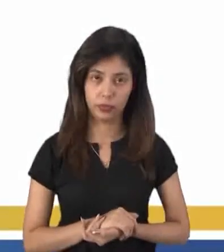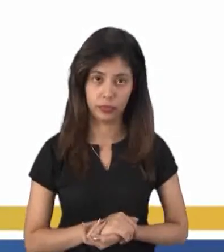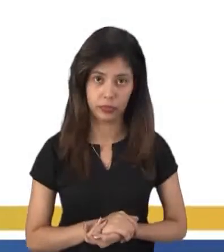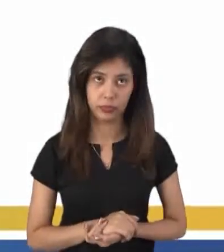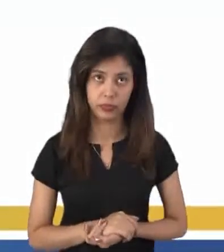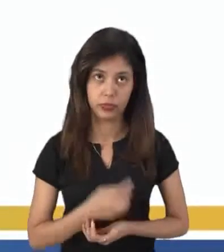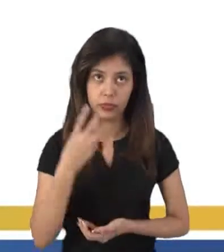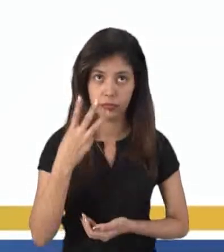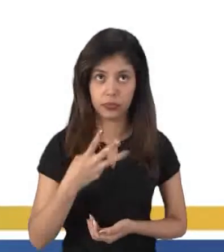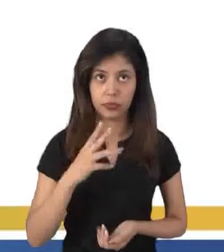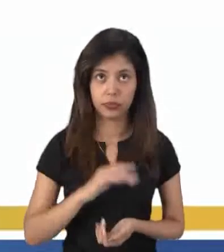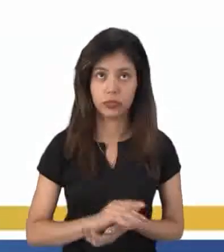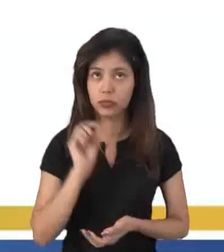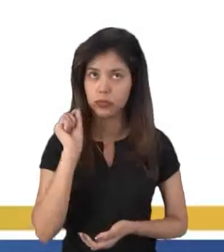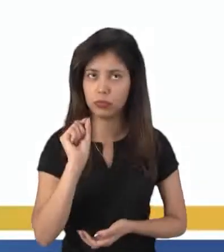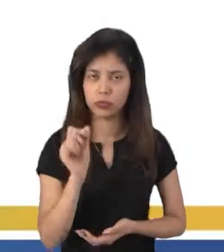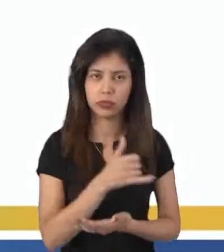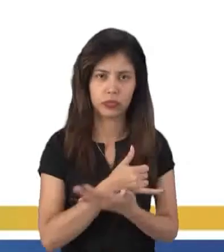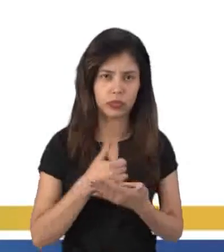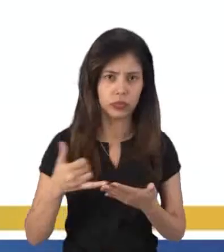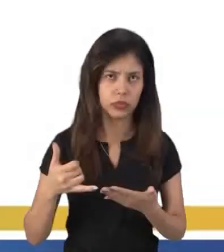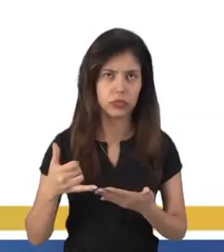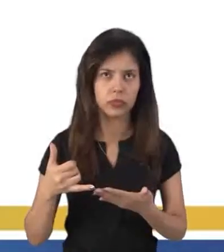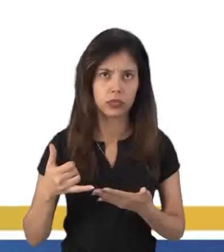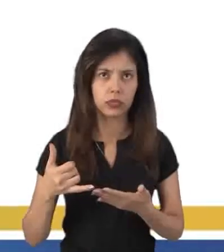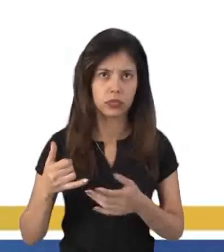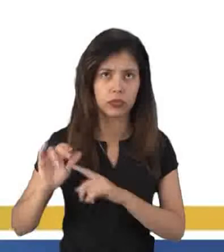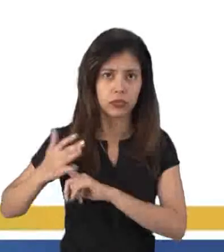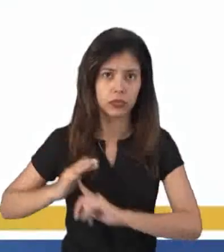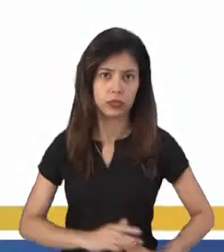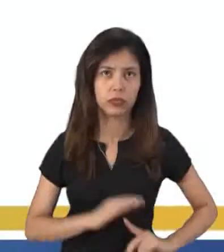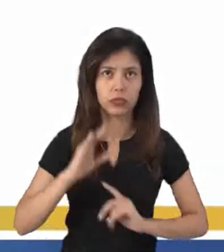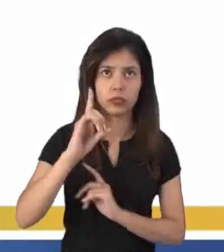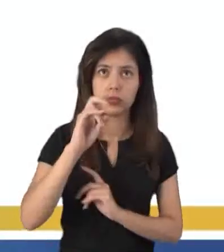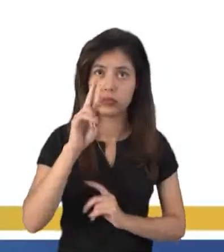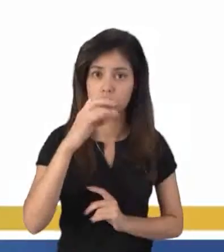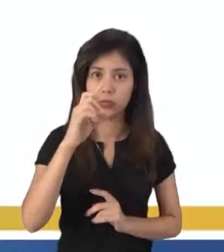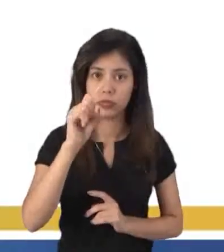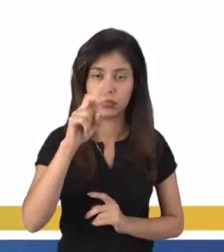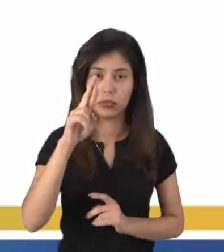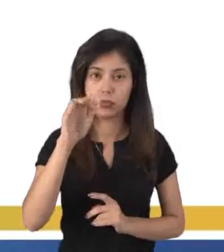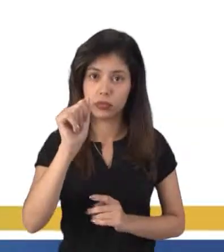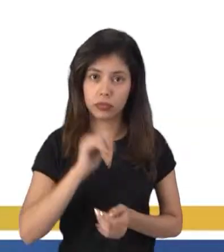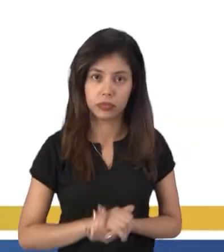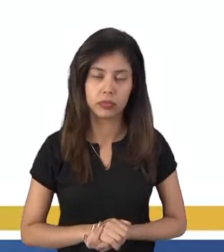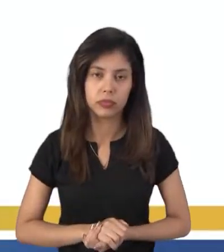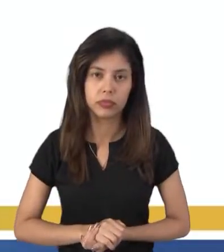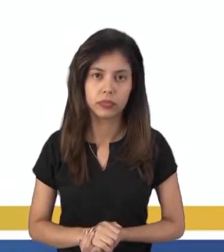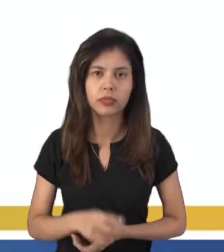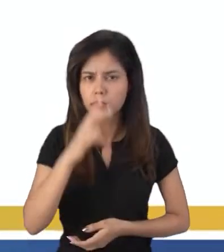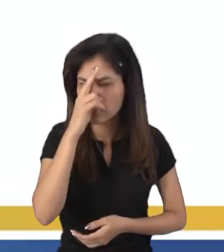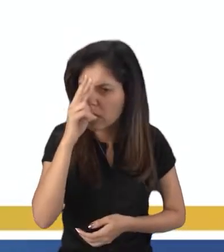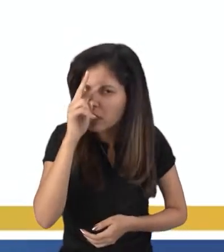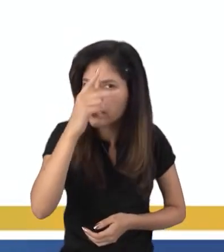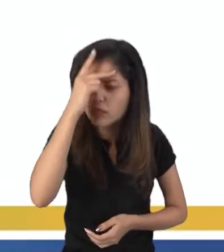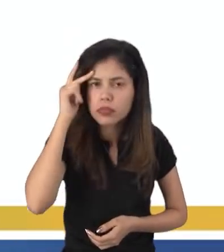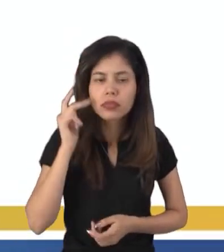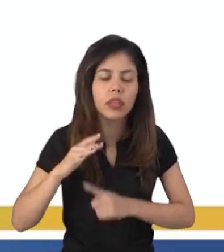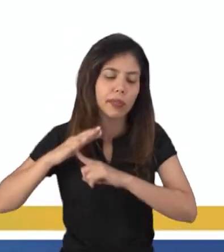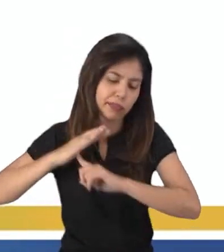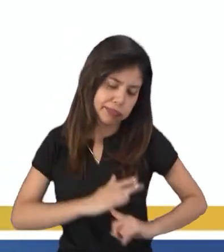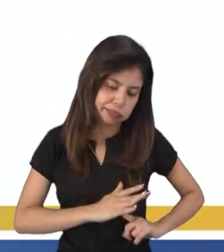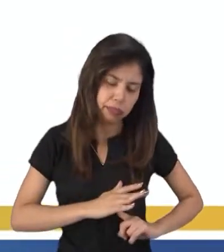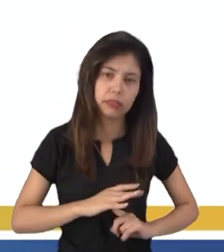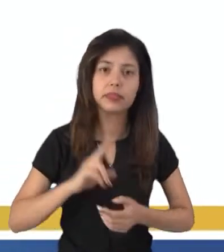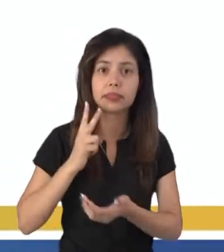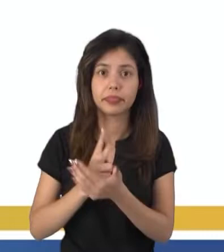na nossa terceira questão, que são as drogas depressoras? Lembra desse nome, depressoras, lembra lá de uma pessoa deprimida. O